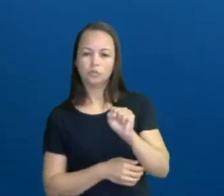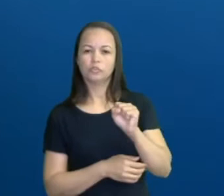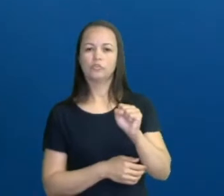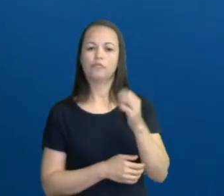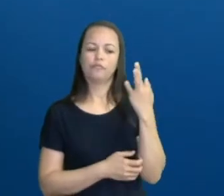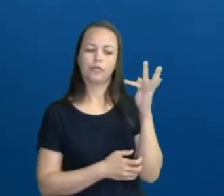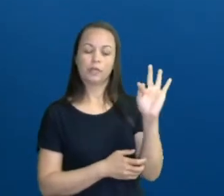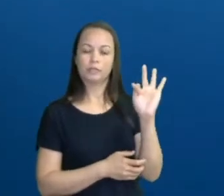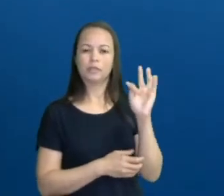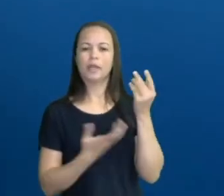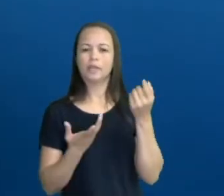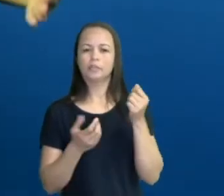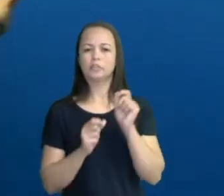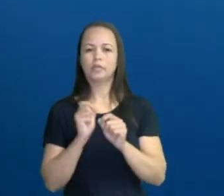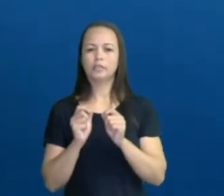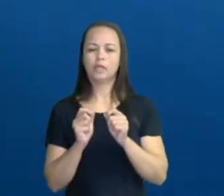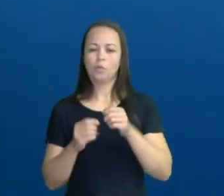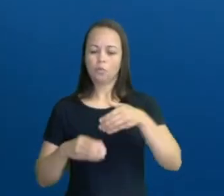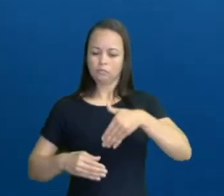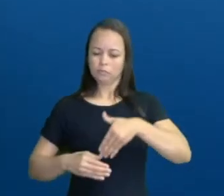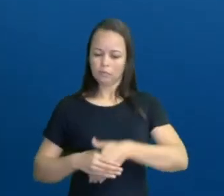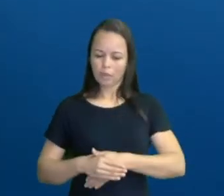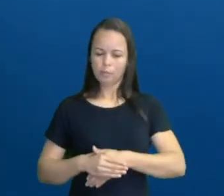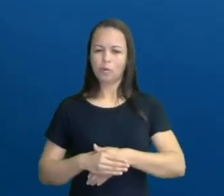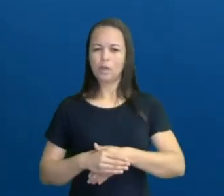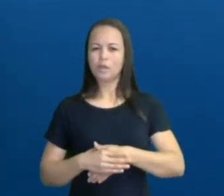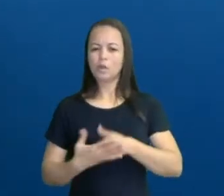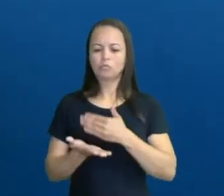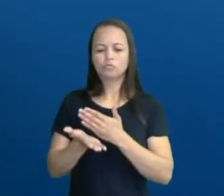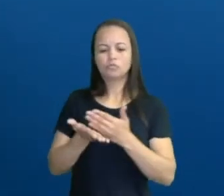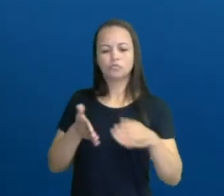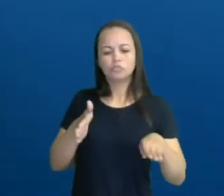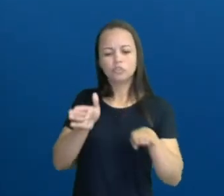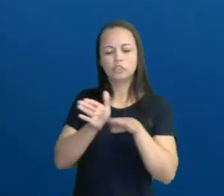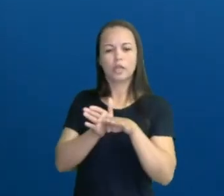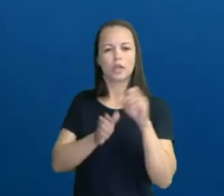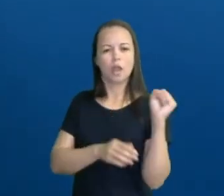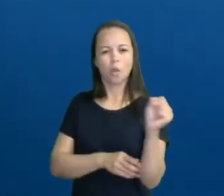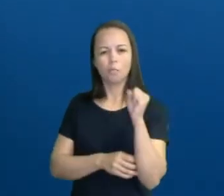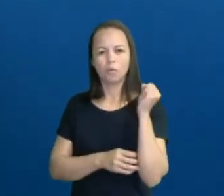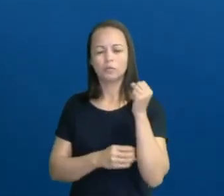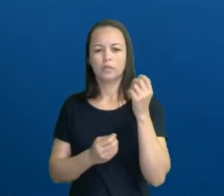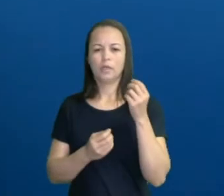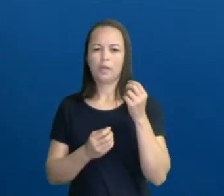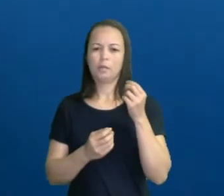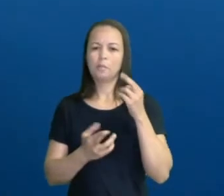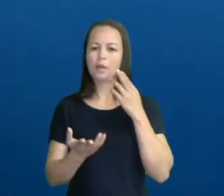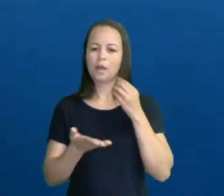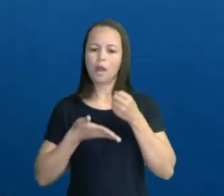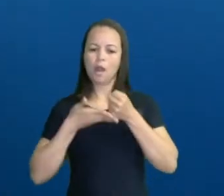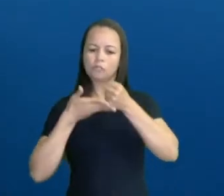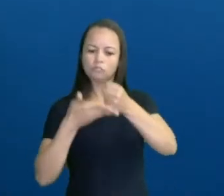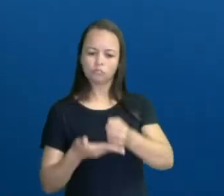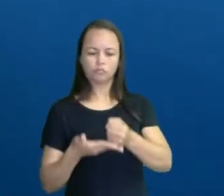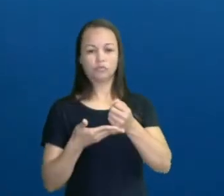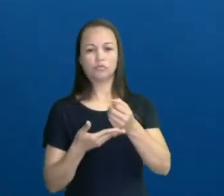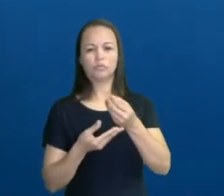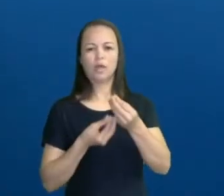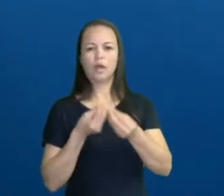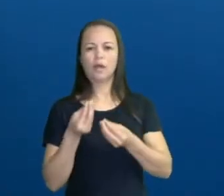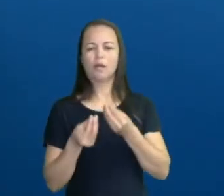absolutismo, e Napoleão chega ao poder para responder ou para